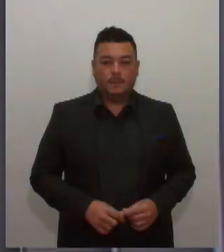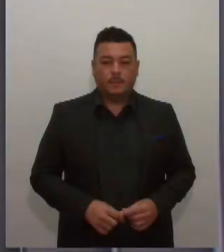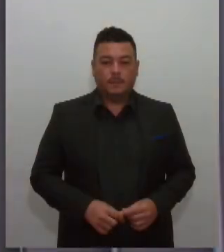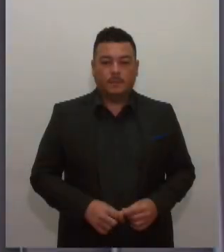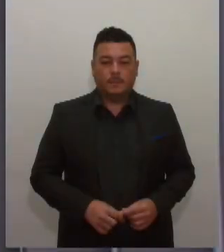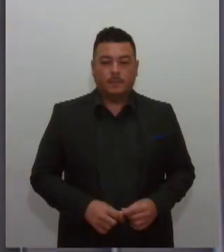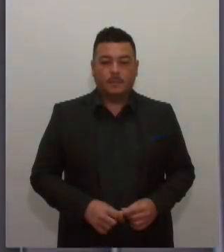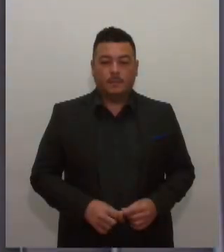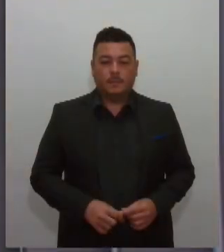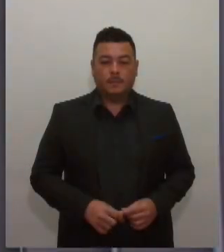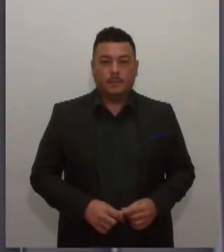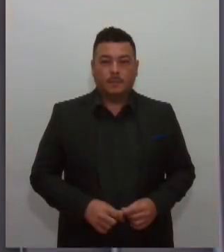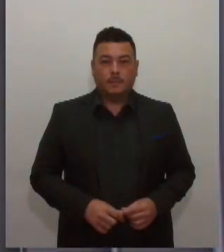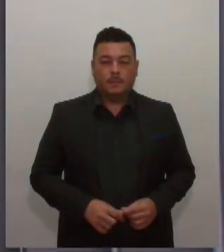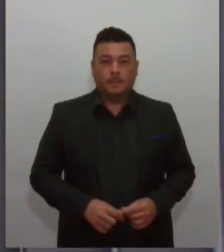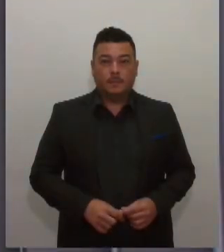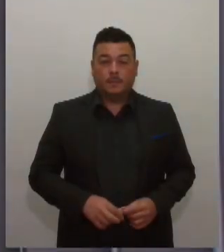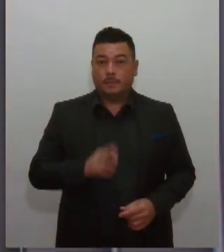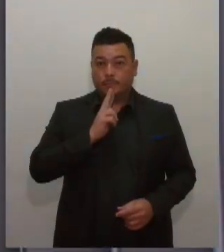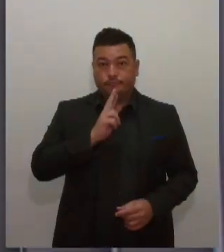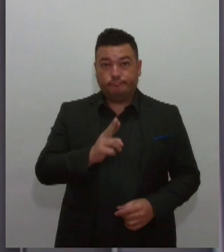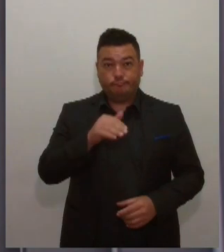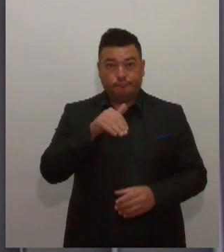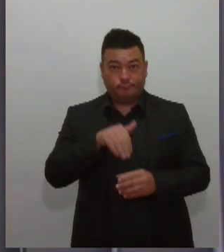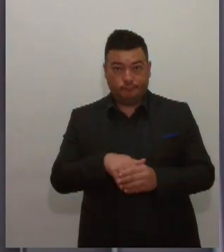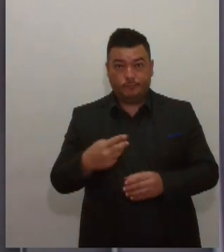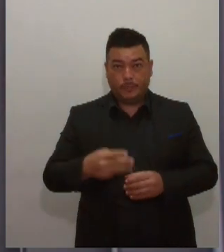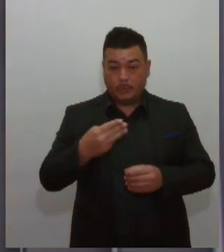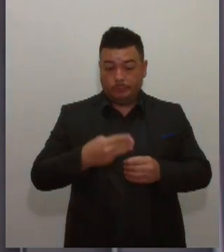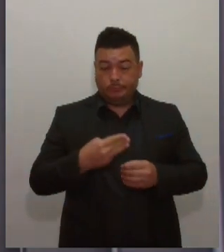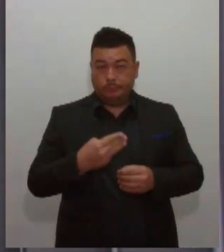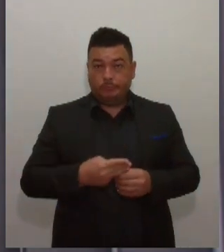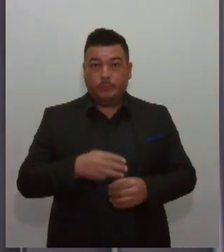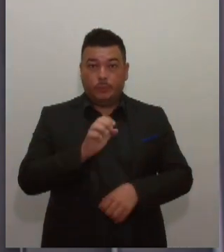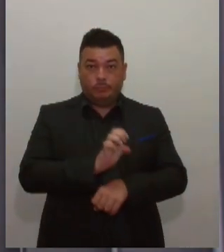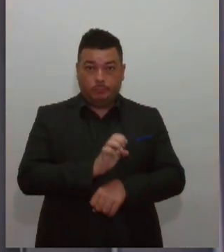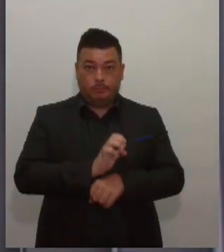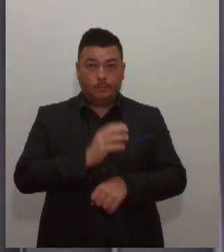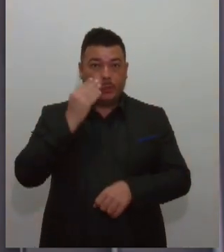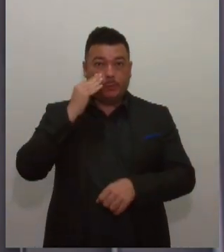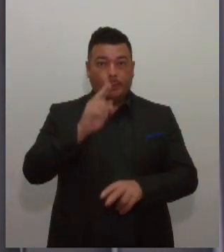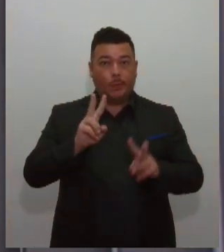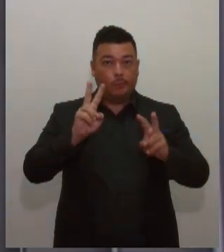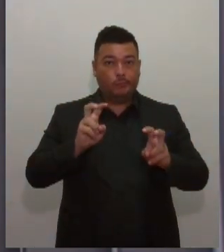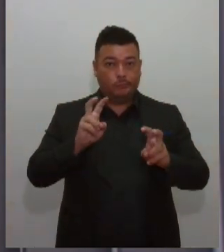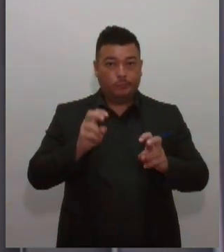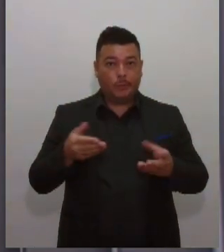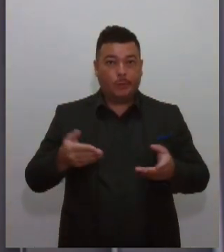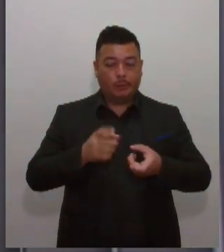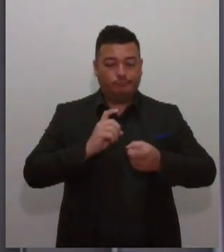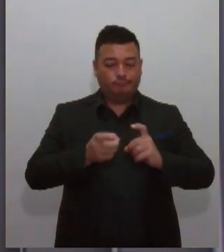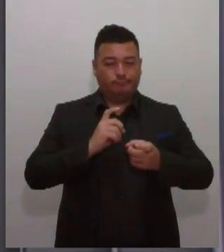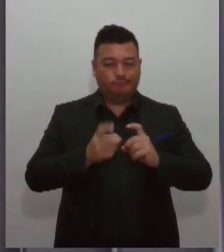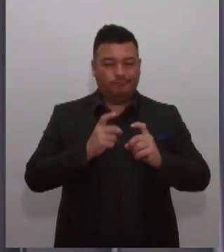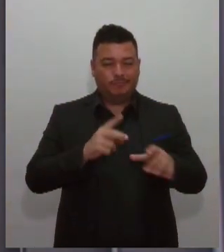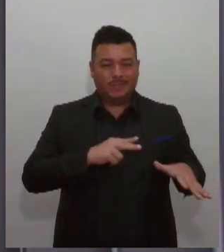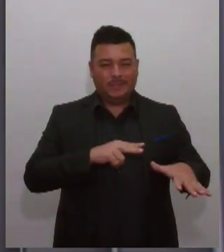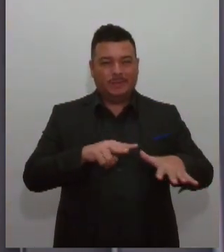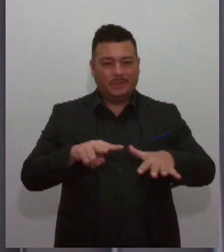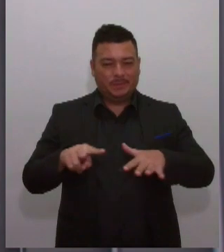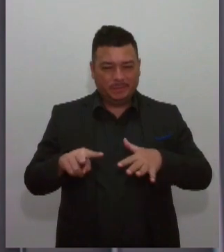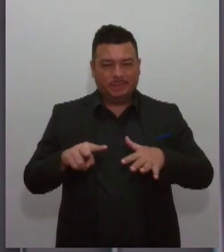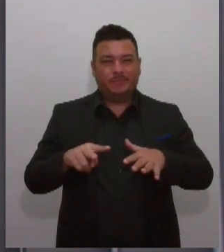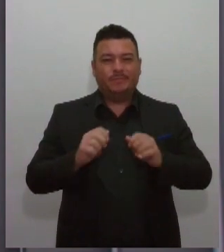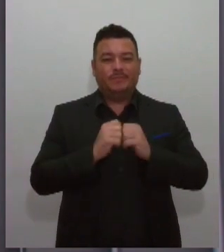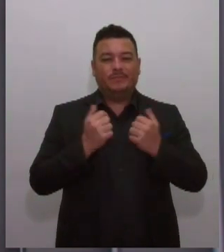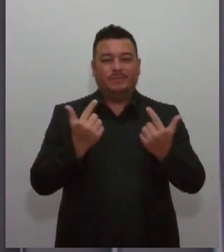O resultado das eleições municipais no estado foi o principal assunto das sessões plenárias desta semana na Assembleia